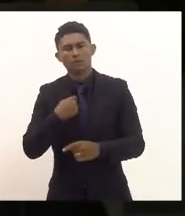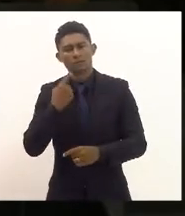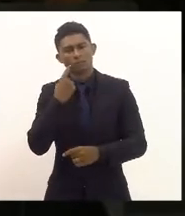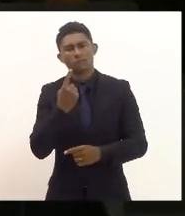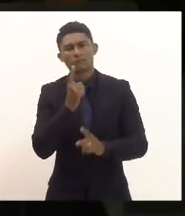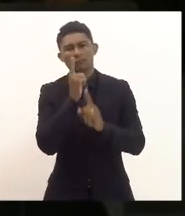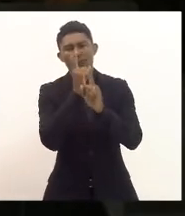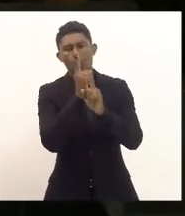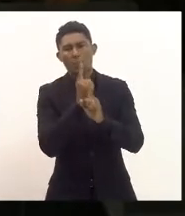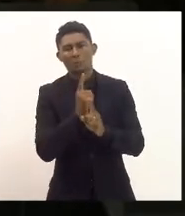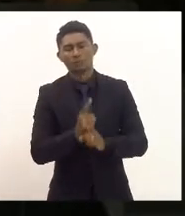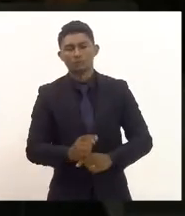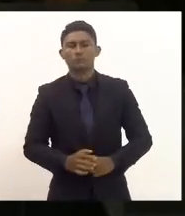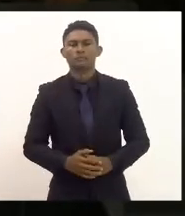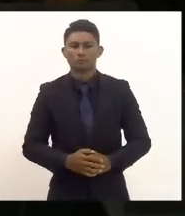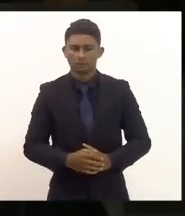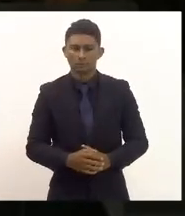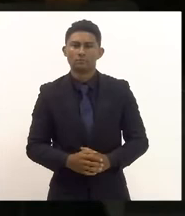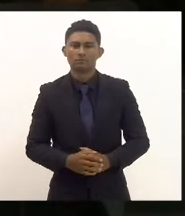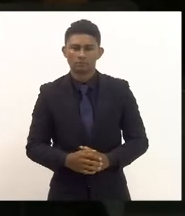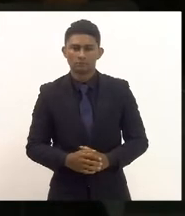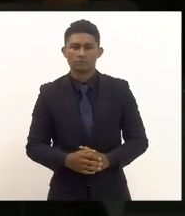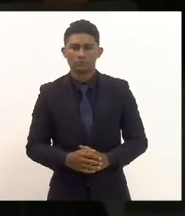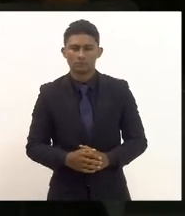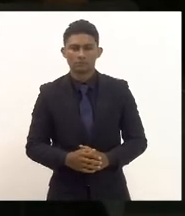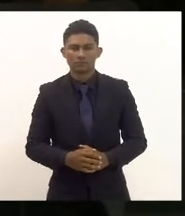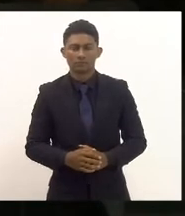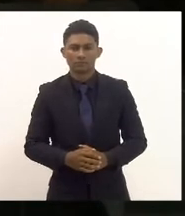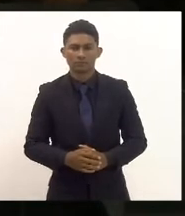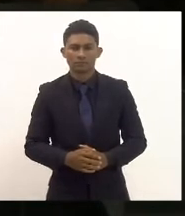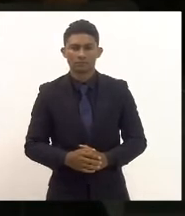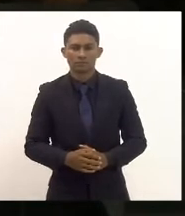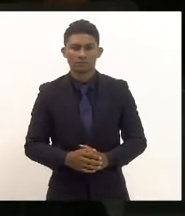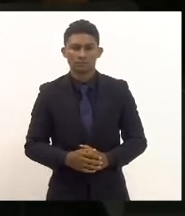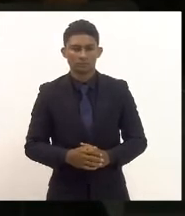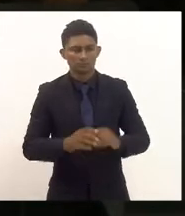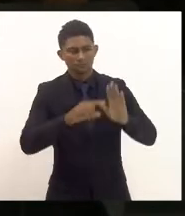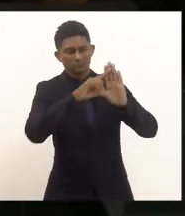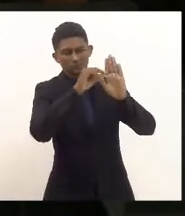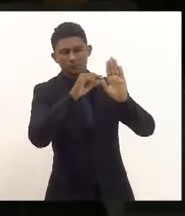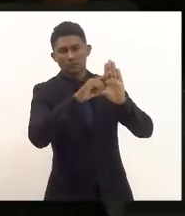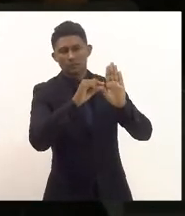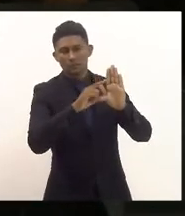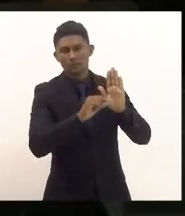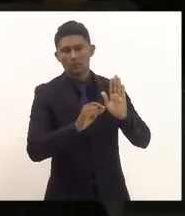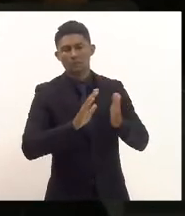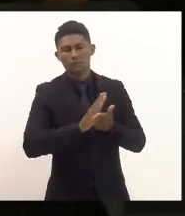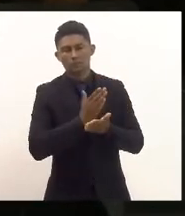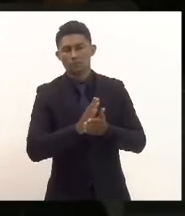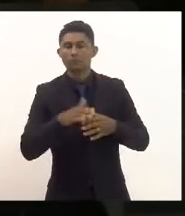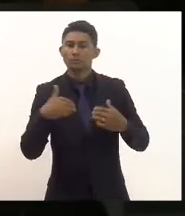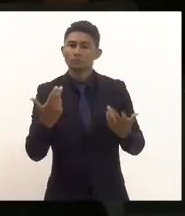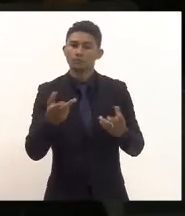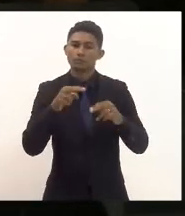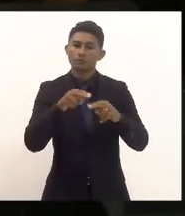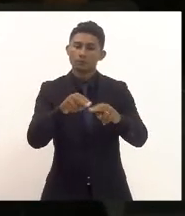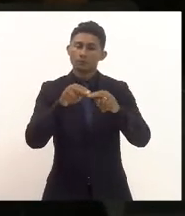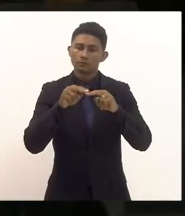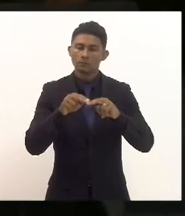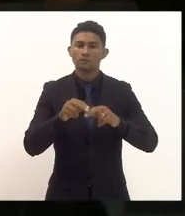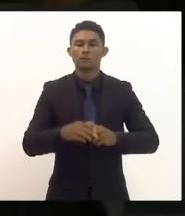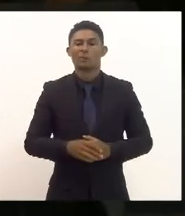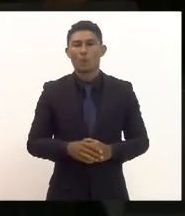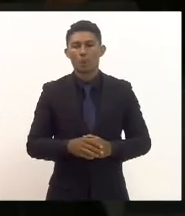redacionais em alguns poucos artigos por isso